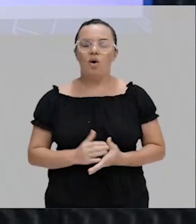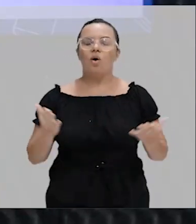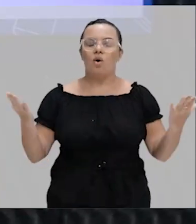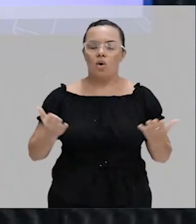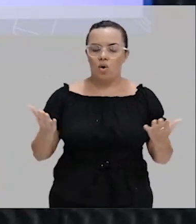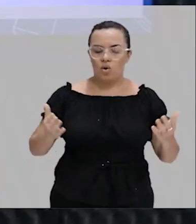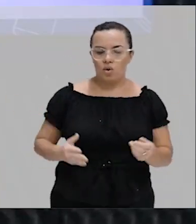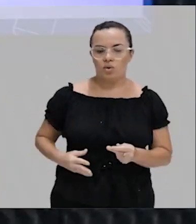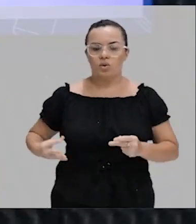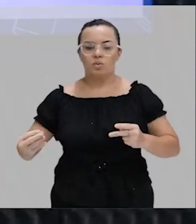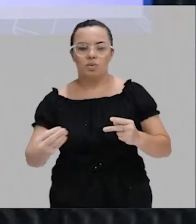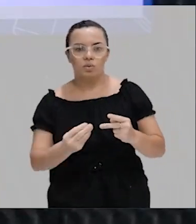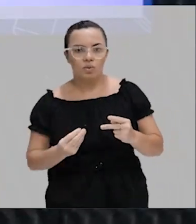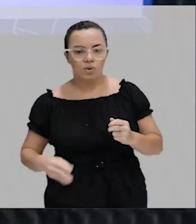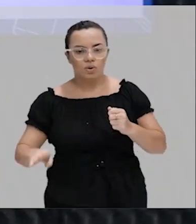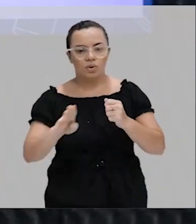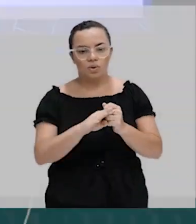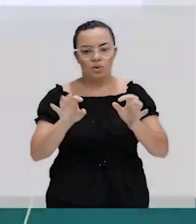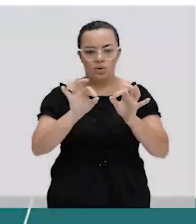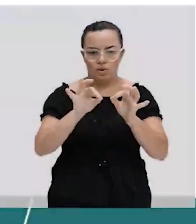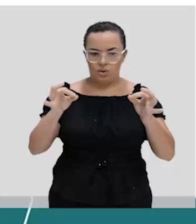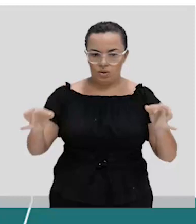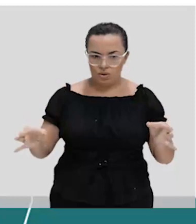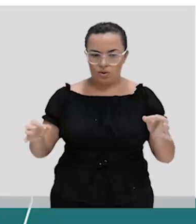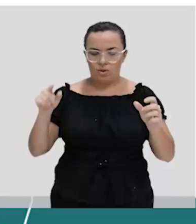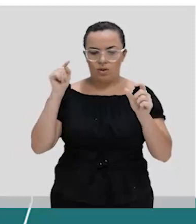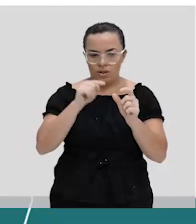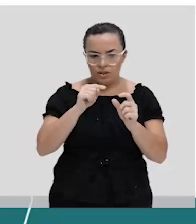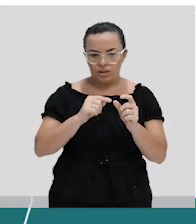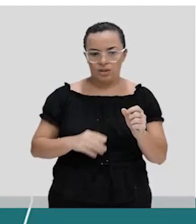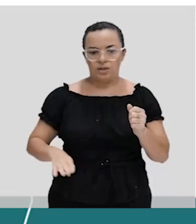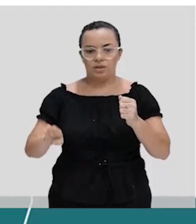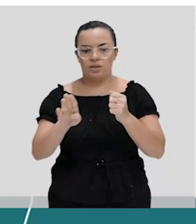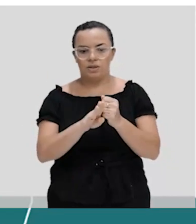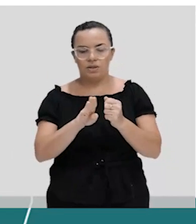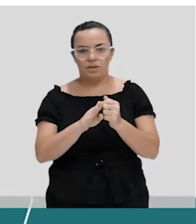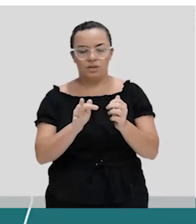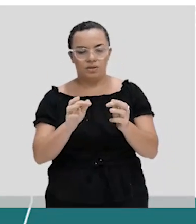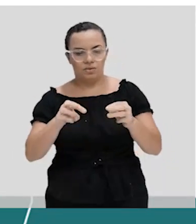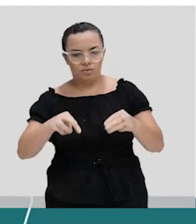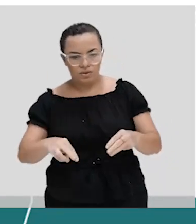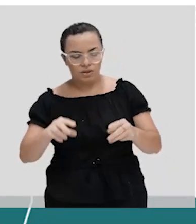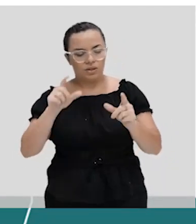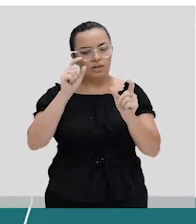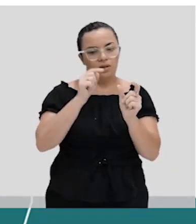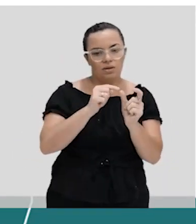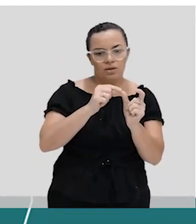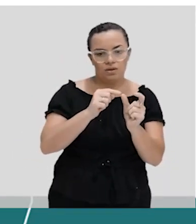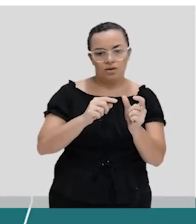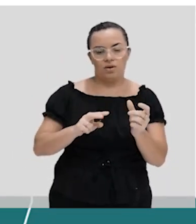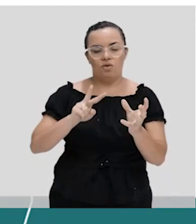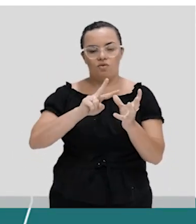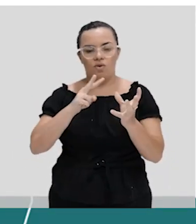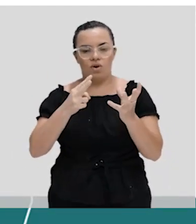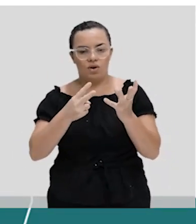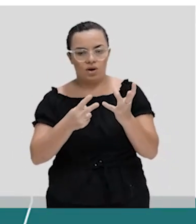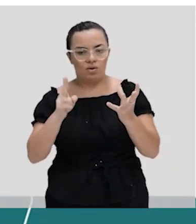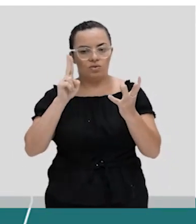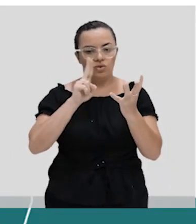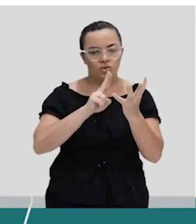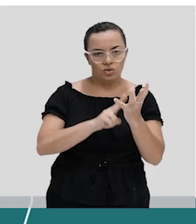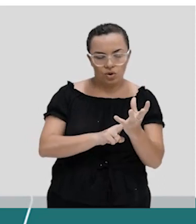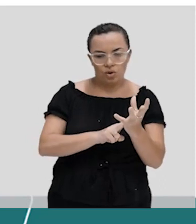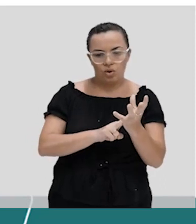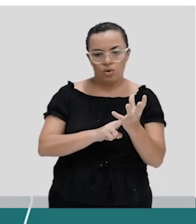Os substantivos terminados em vogal, ditongo oral e nasal fazem o plural pelo acréscimo